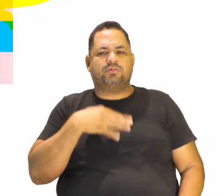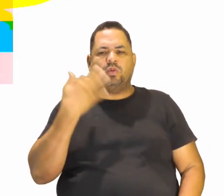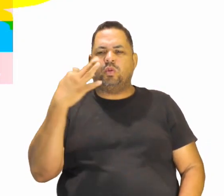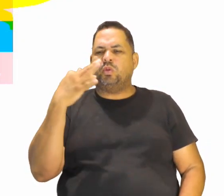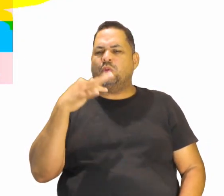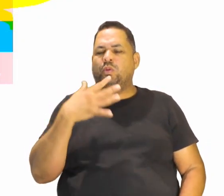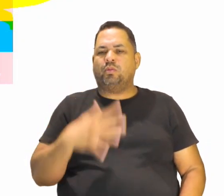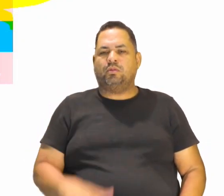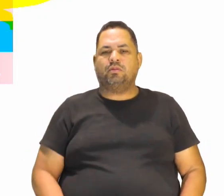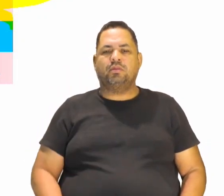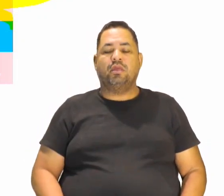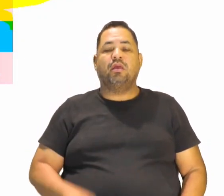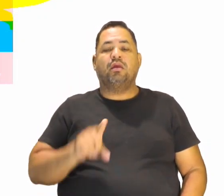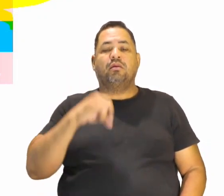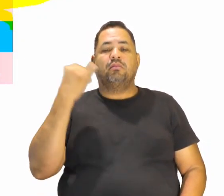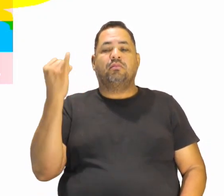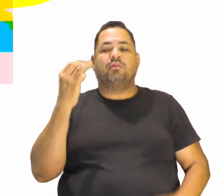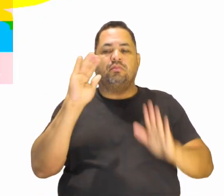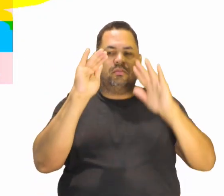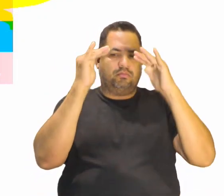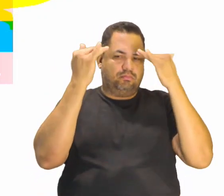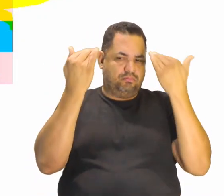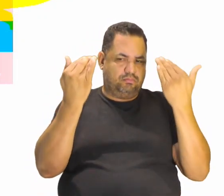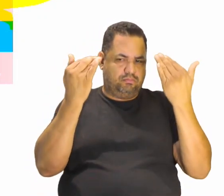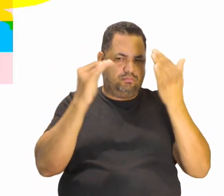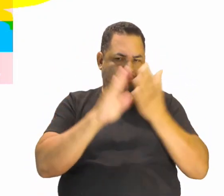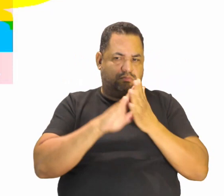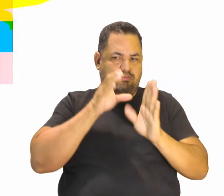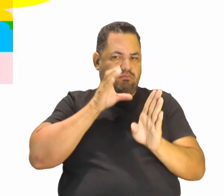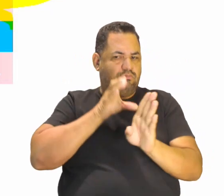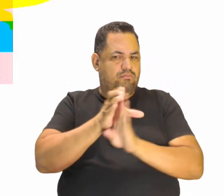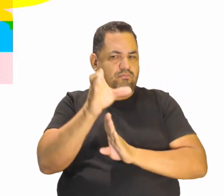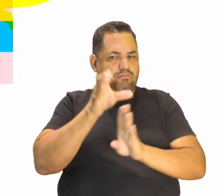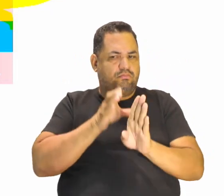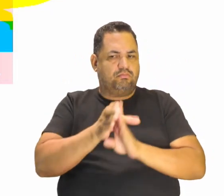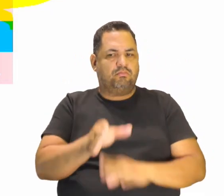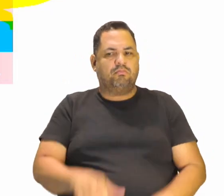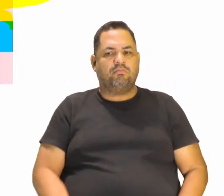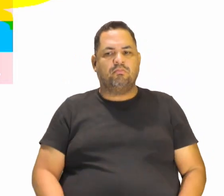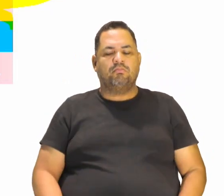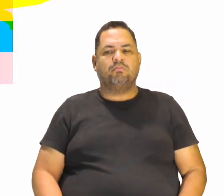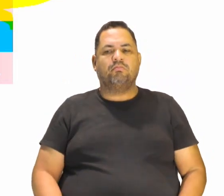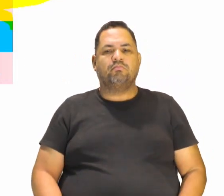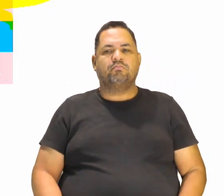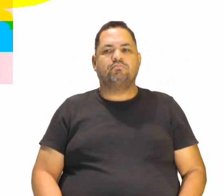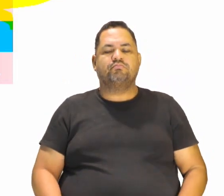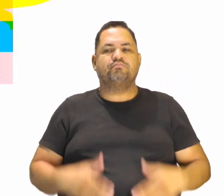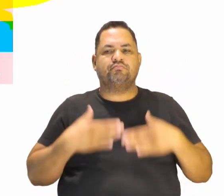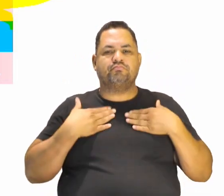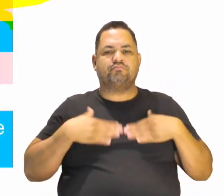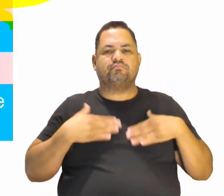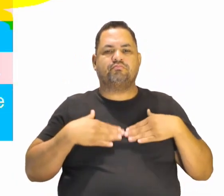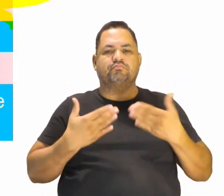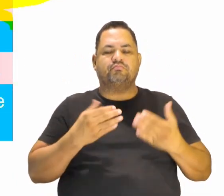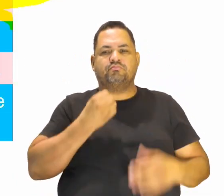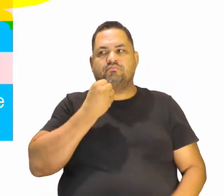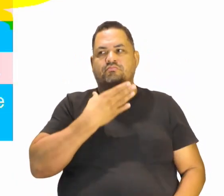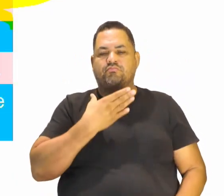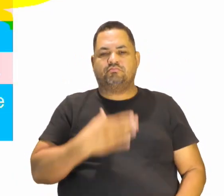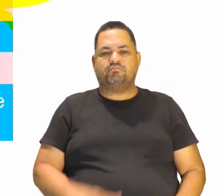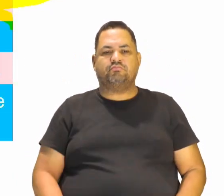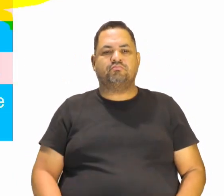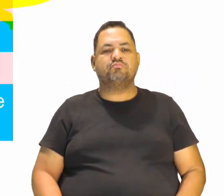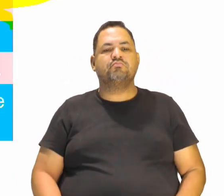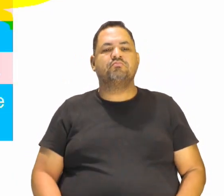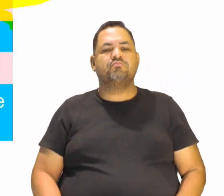desconforto. Então é importante você ficar atento a essas recomendações, certo? Tranquilo? Que bom!